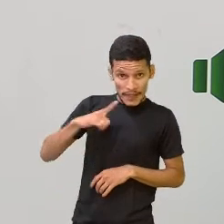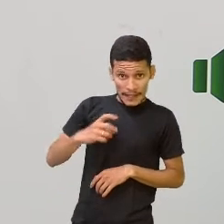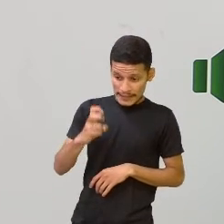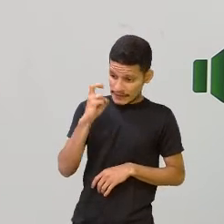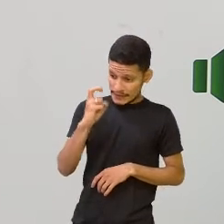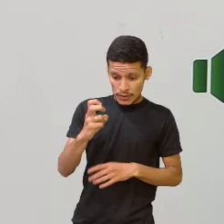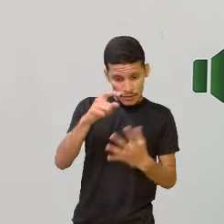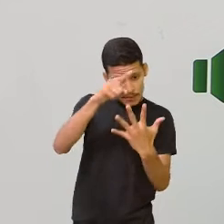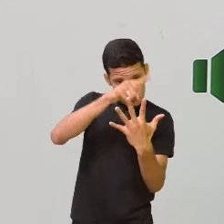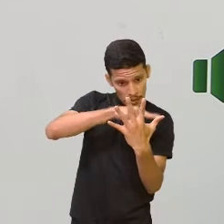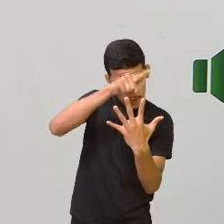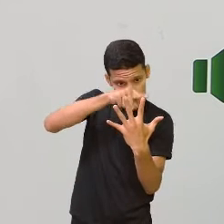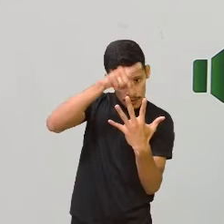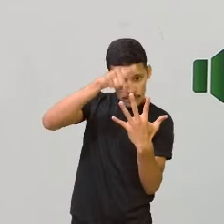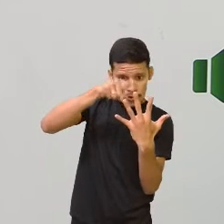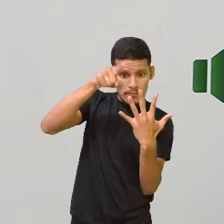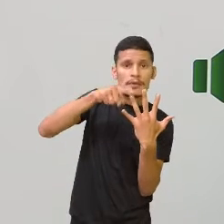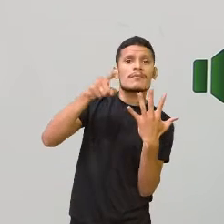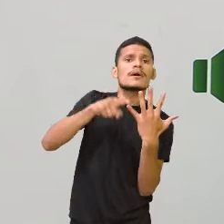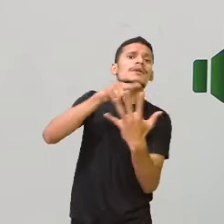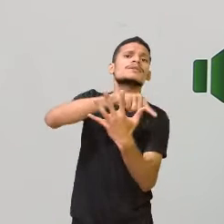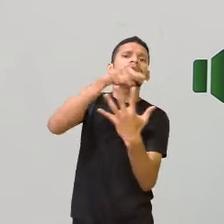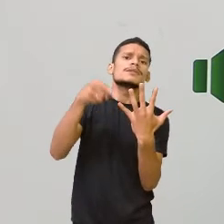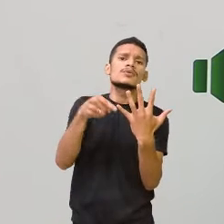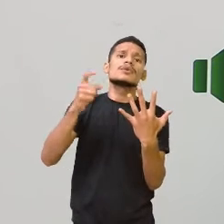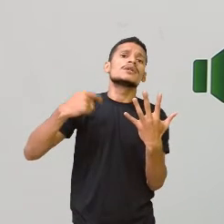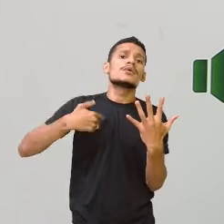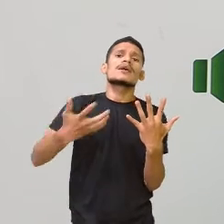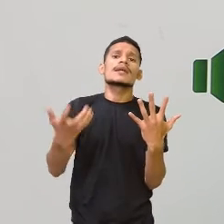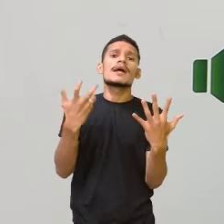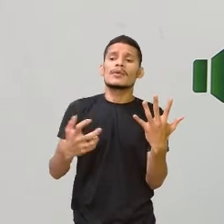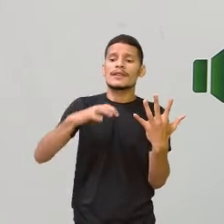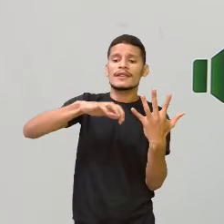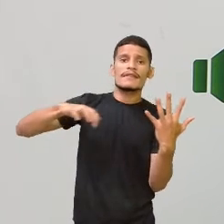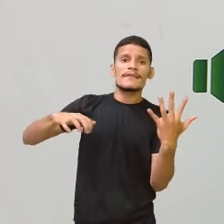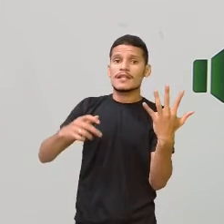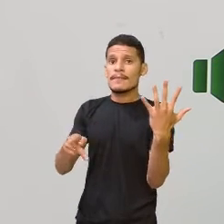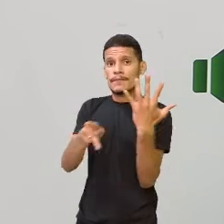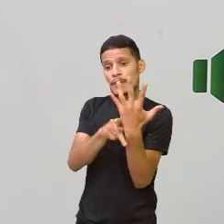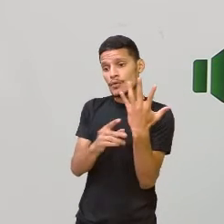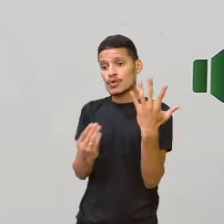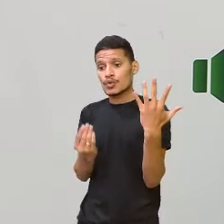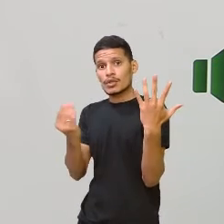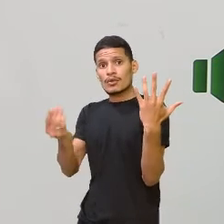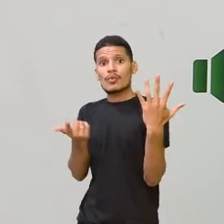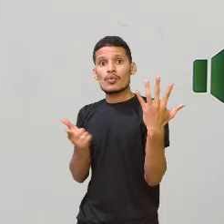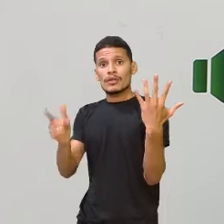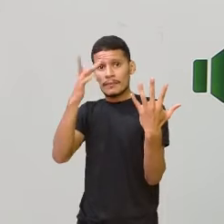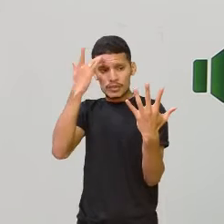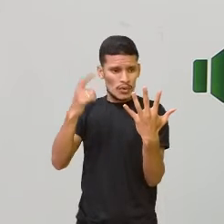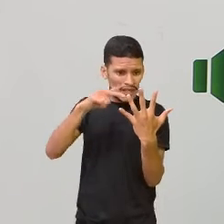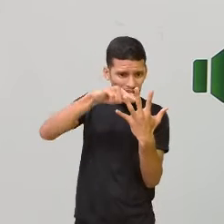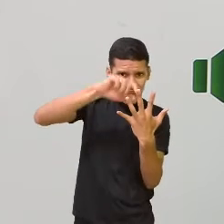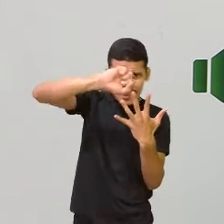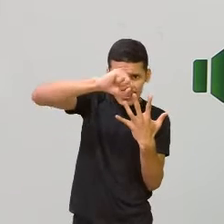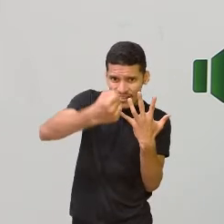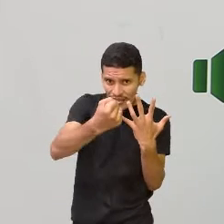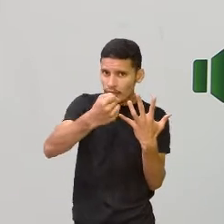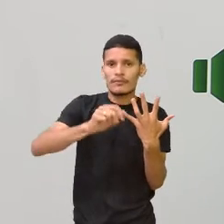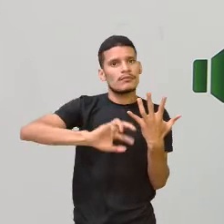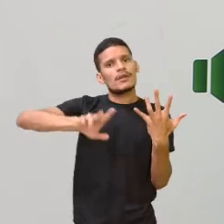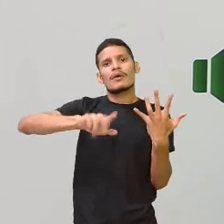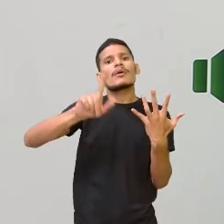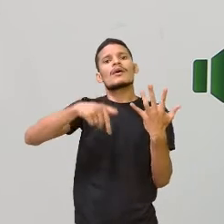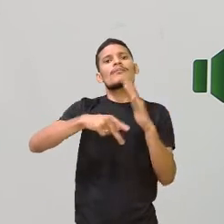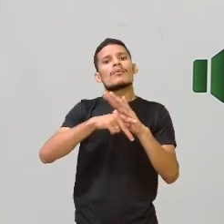5 palitos e precisarei dividir para 2 pessoas. Eu vou quebrar o meu palito? Não, né? Vai